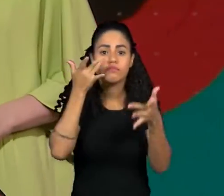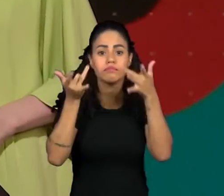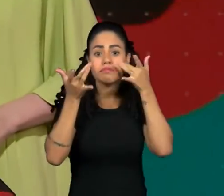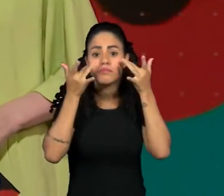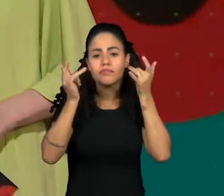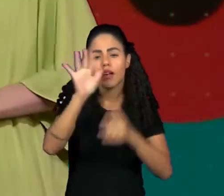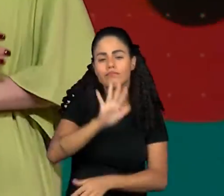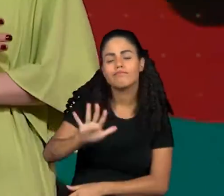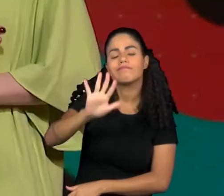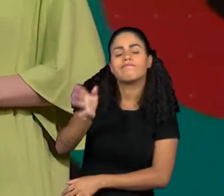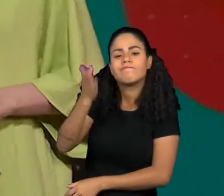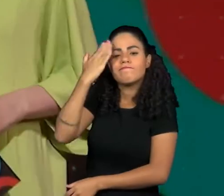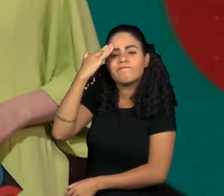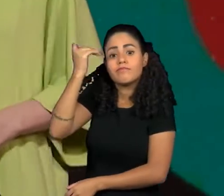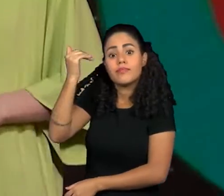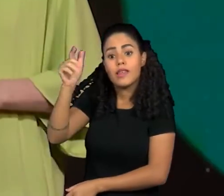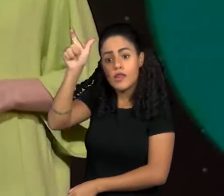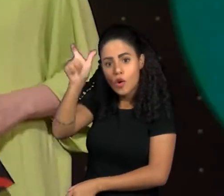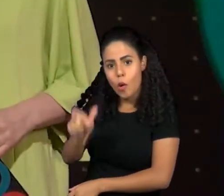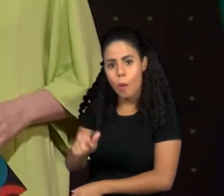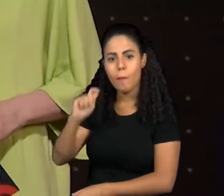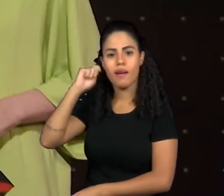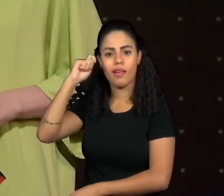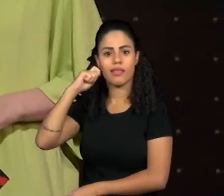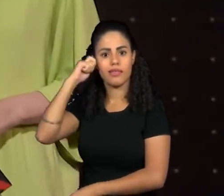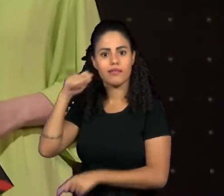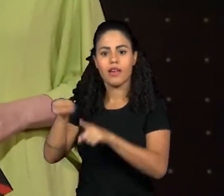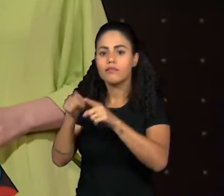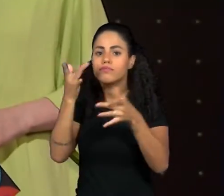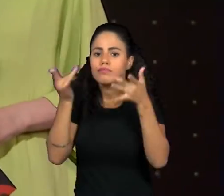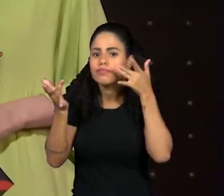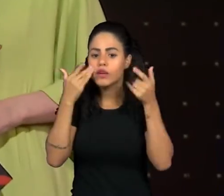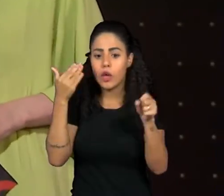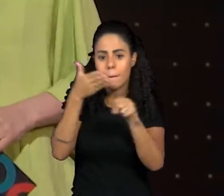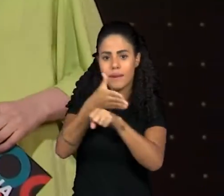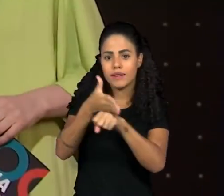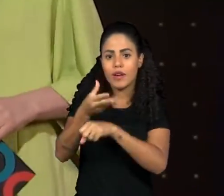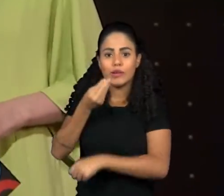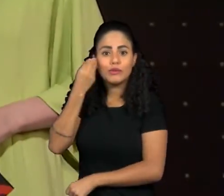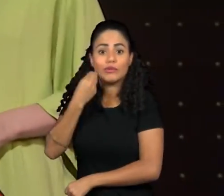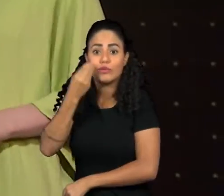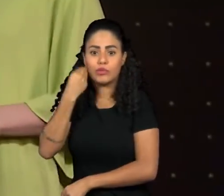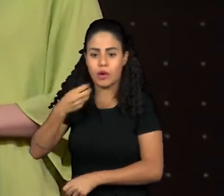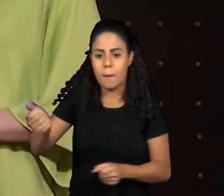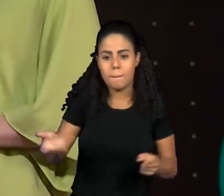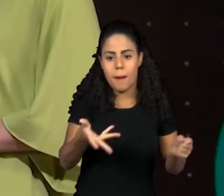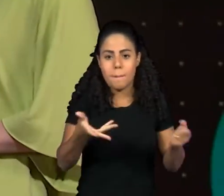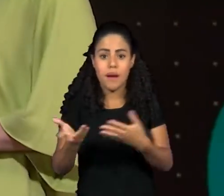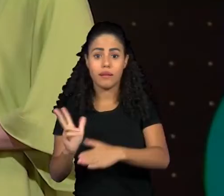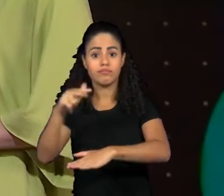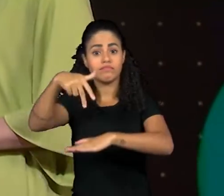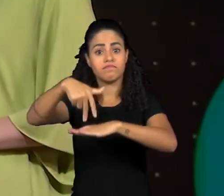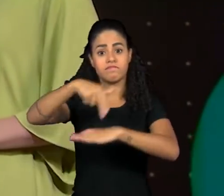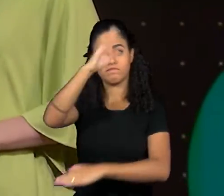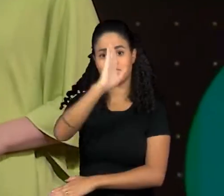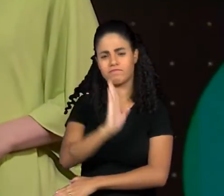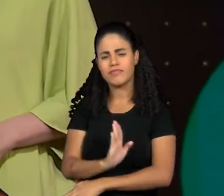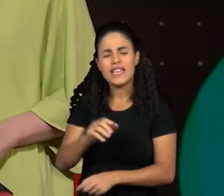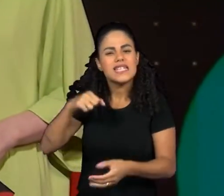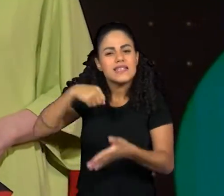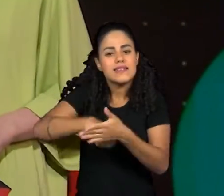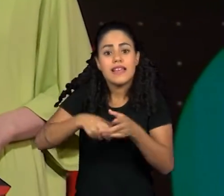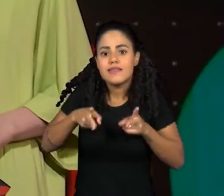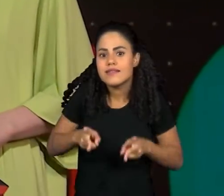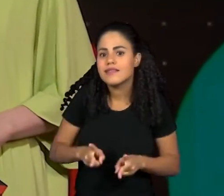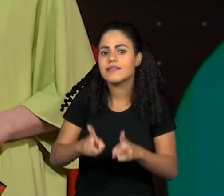universal. Uma atriz essencialmente dramática, participou de experiências inovadoras nos palcos brasileiros. Sempre em busca de um